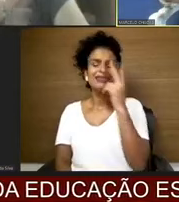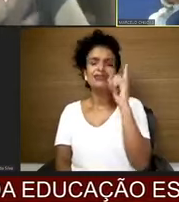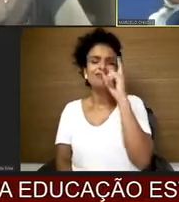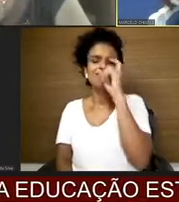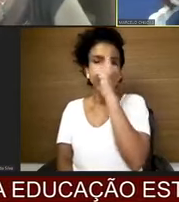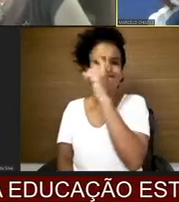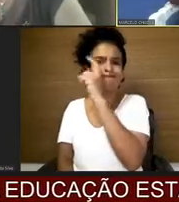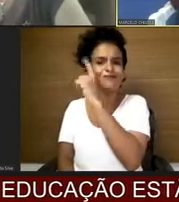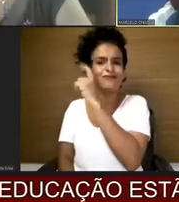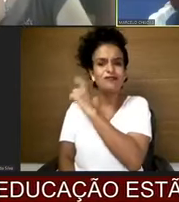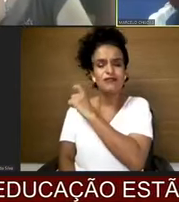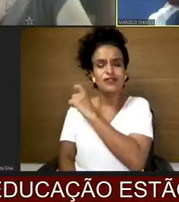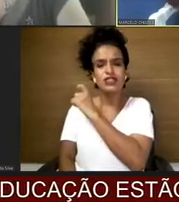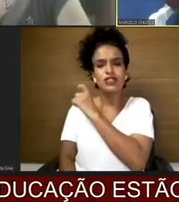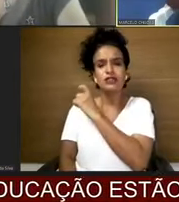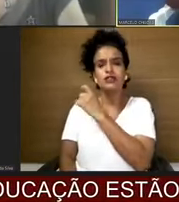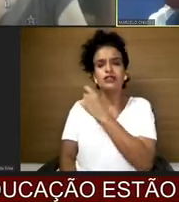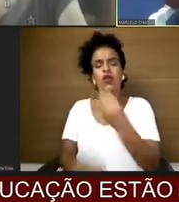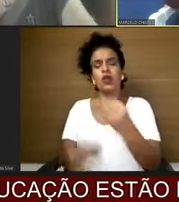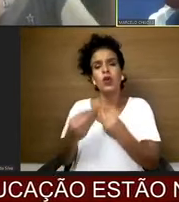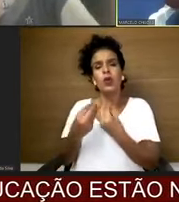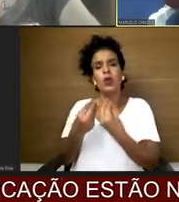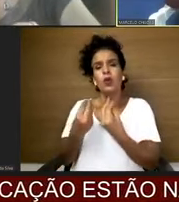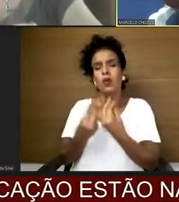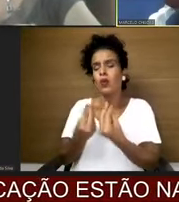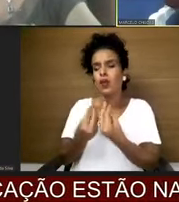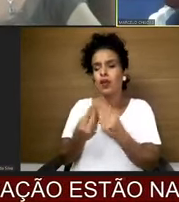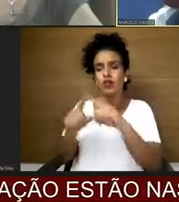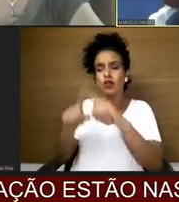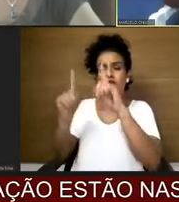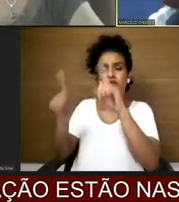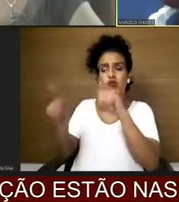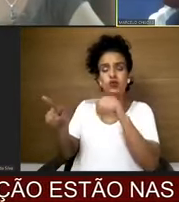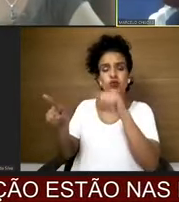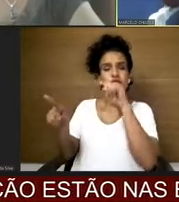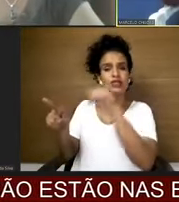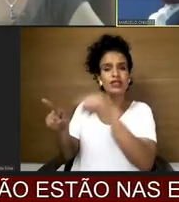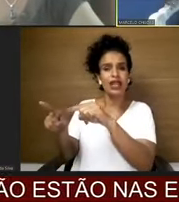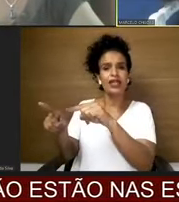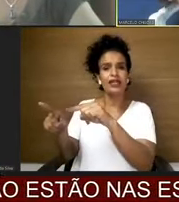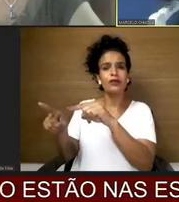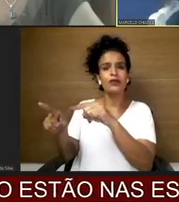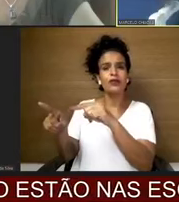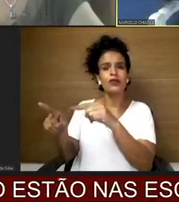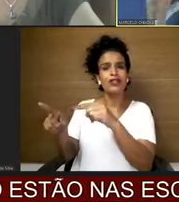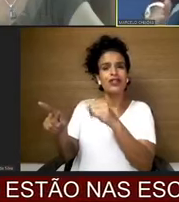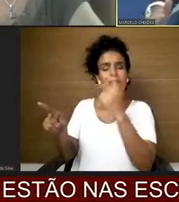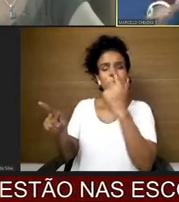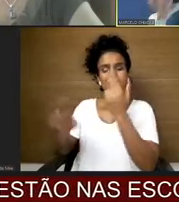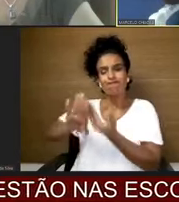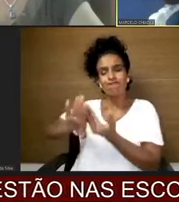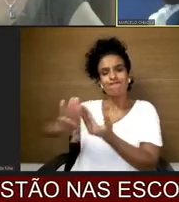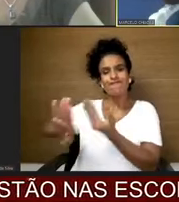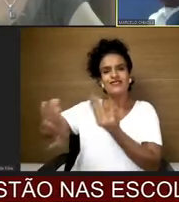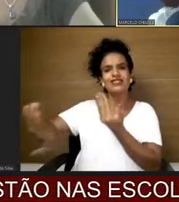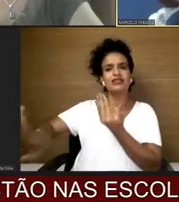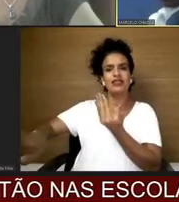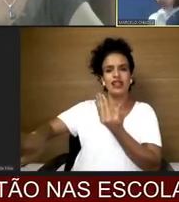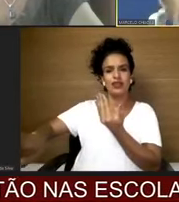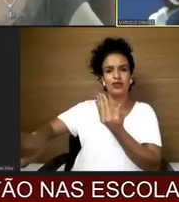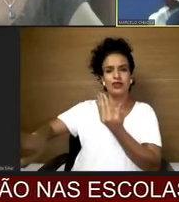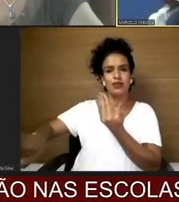o funcionário está imbuído, né? E não é por falta de... Porque esse debate ele é ausente. Se